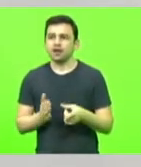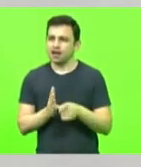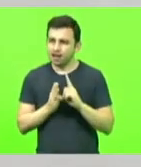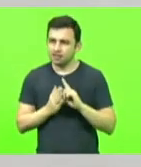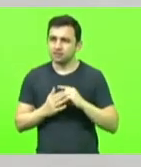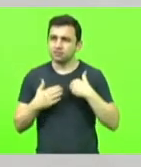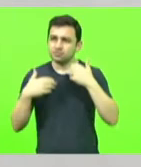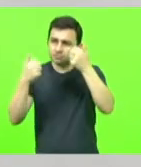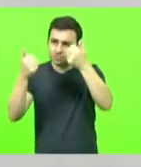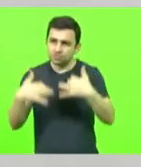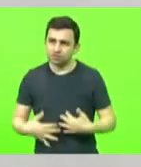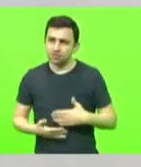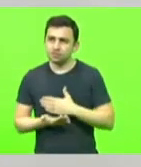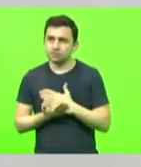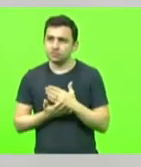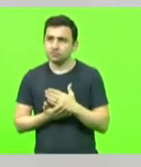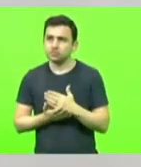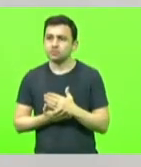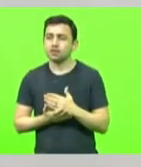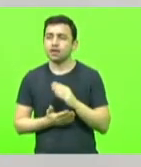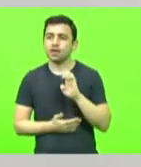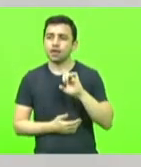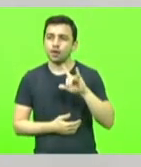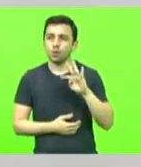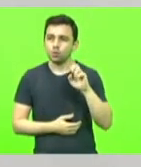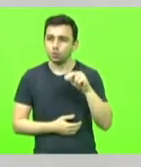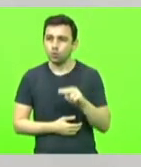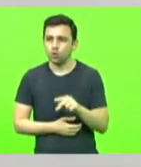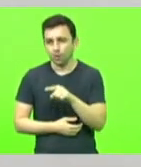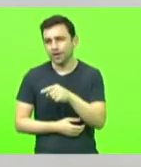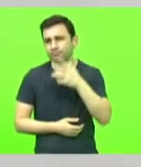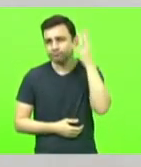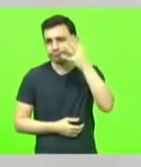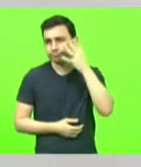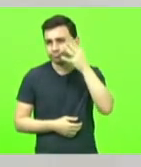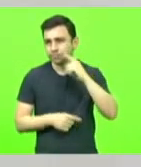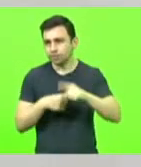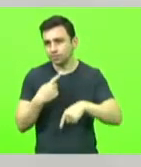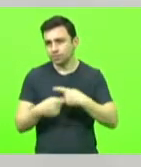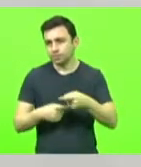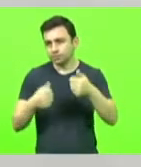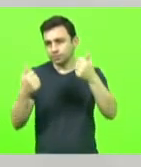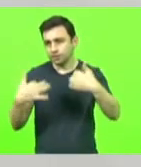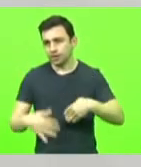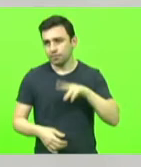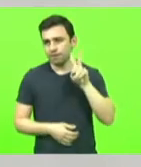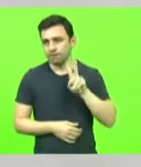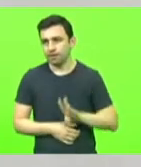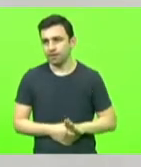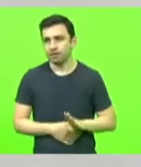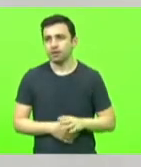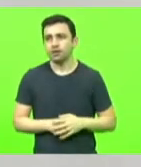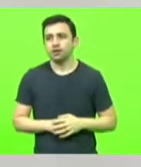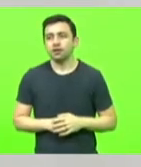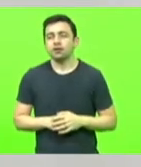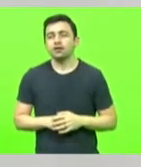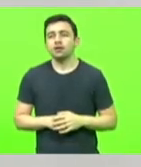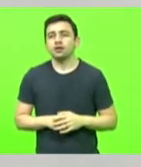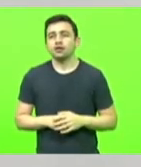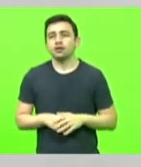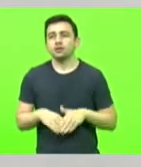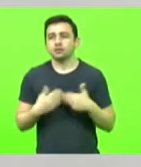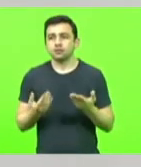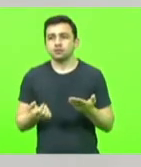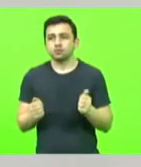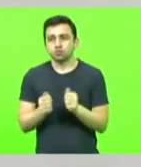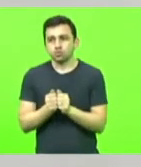introdução, e quem vai falar disso é o Elton Cunha, que é o nosso diretor de Defesa Civil de Barra Velha, aqui acompanhado da Daina e também do